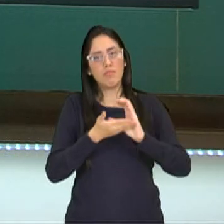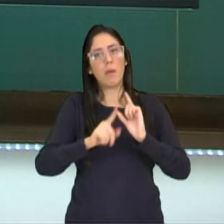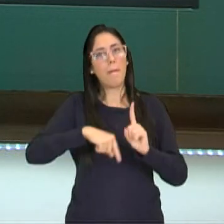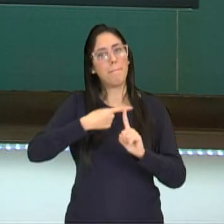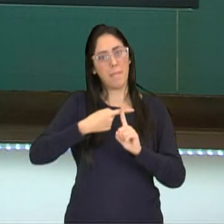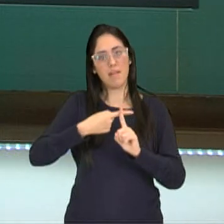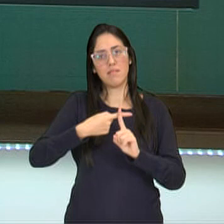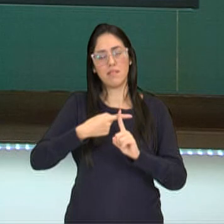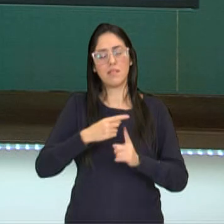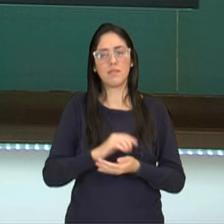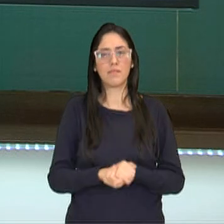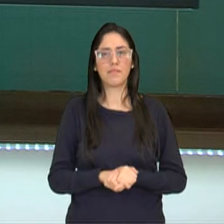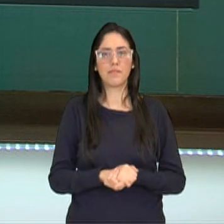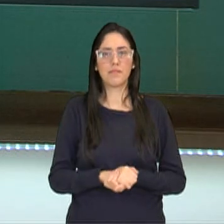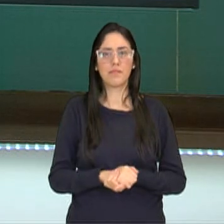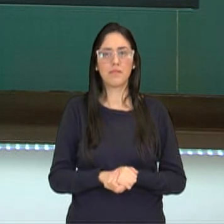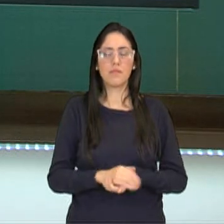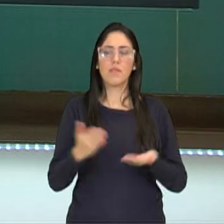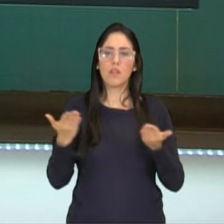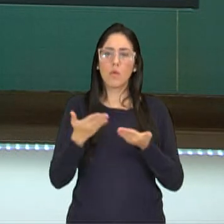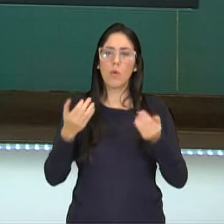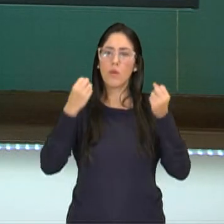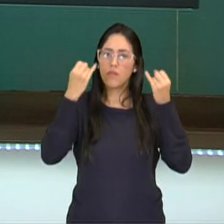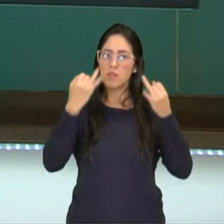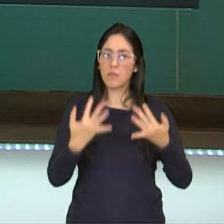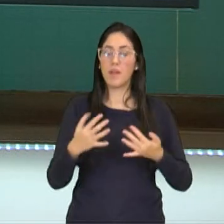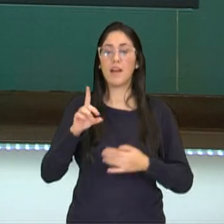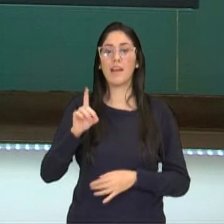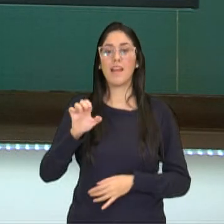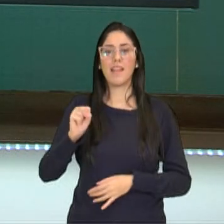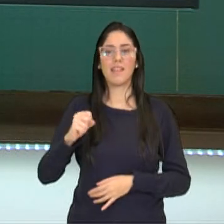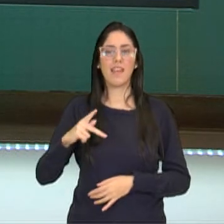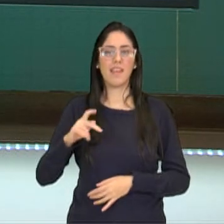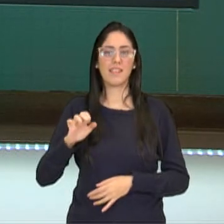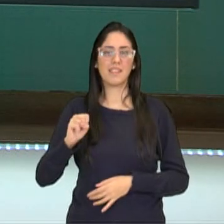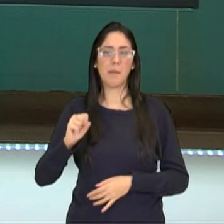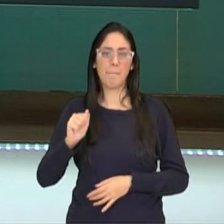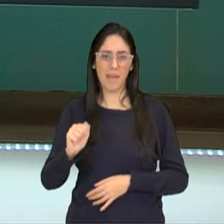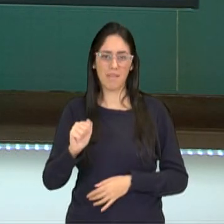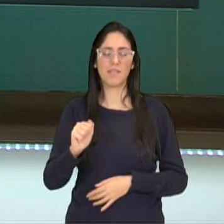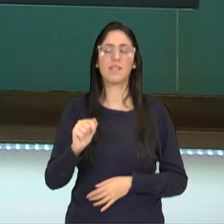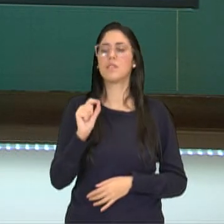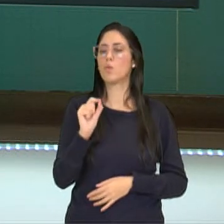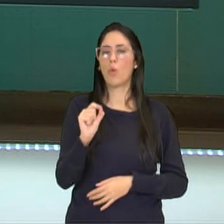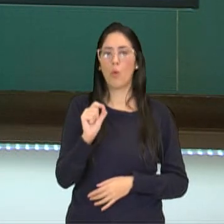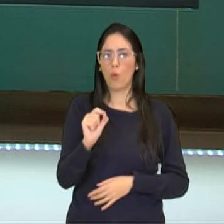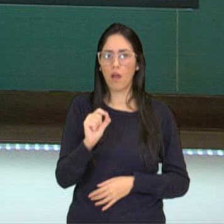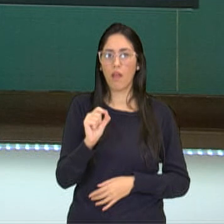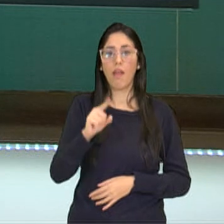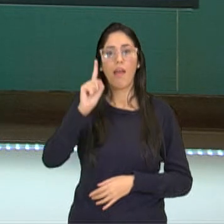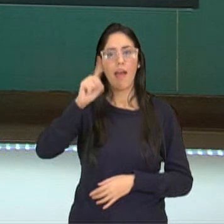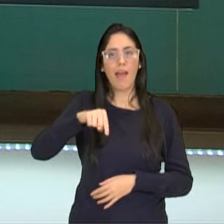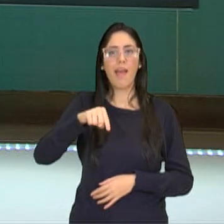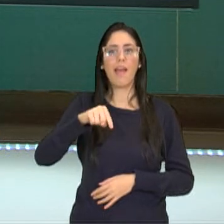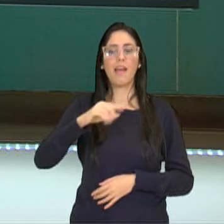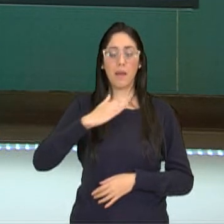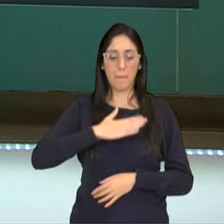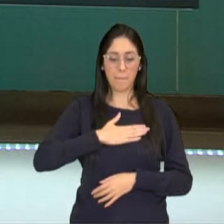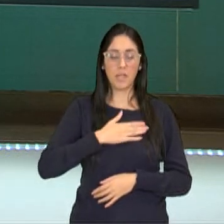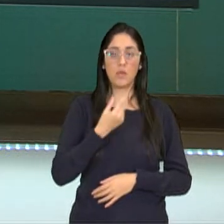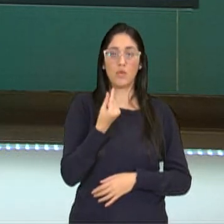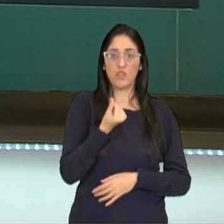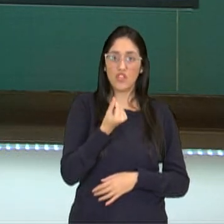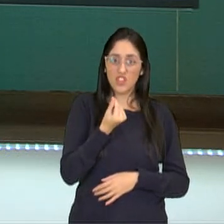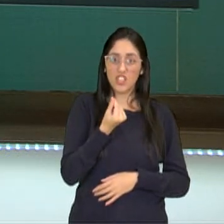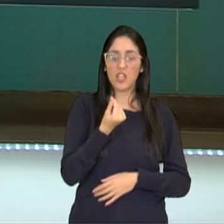variáveis. Agora vamos conceituar as despesas. Despesas, de modo geral, é tudo aquilo que sai do nosso, quando a gente